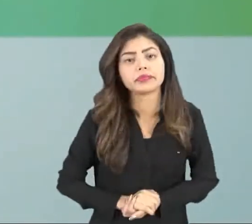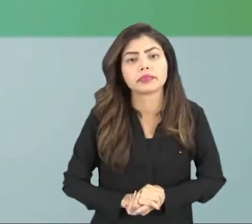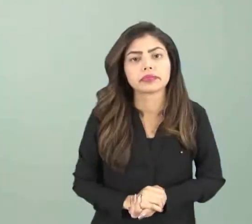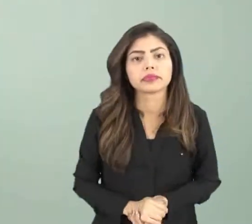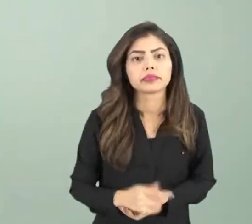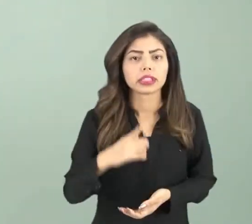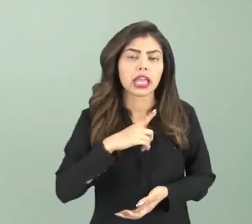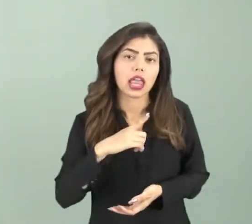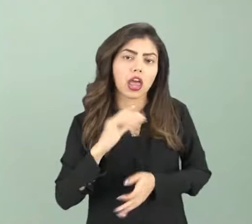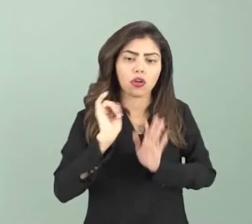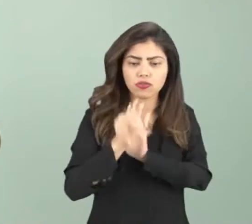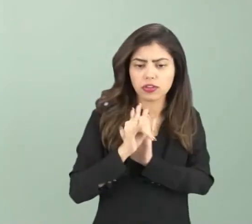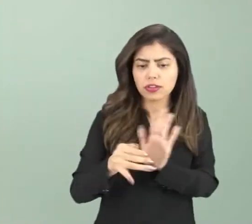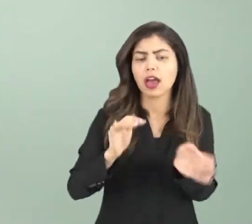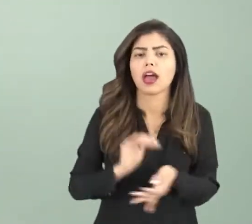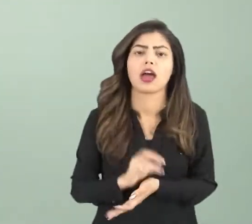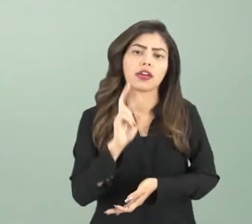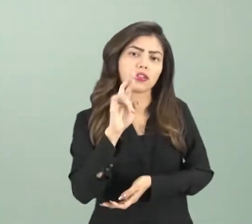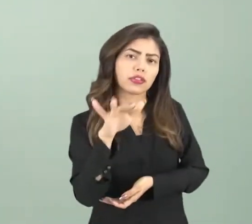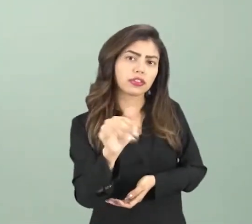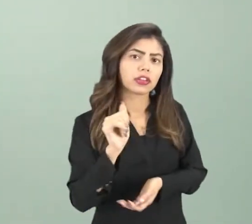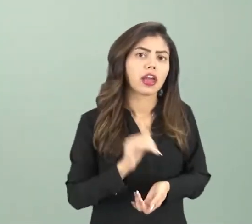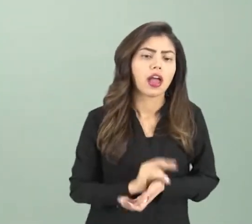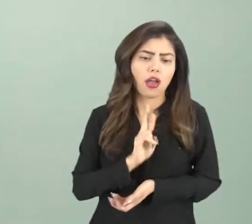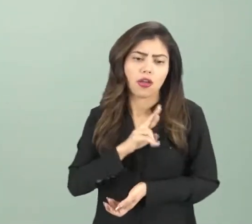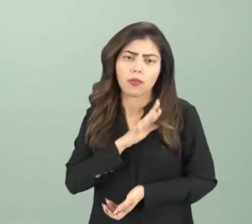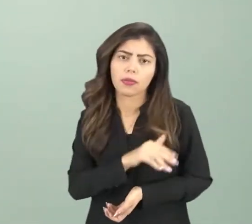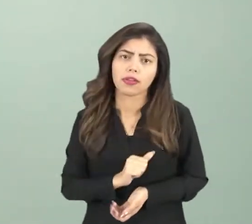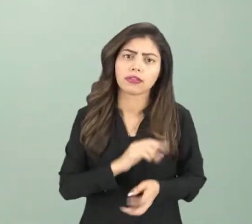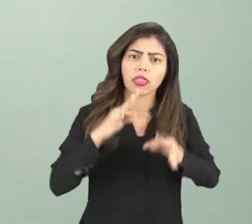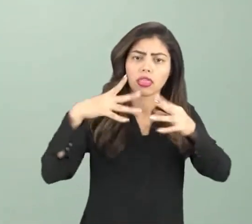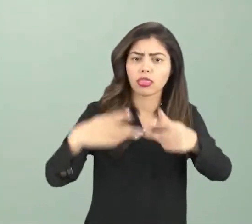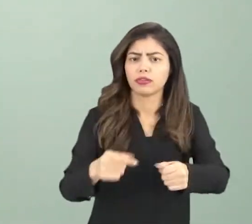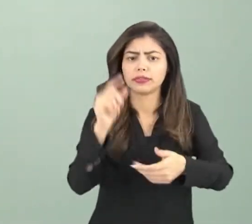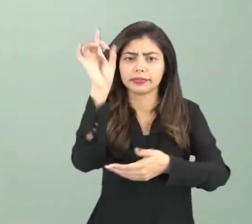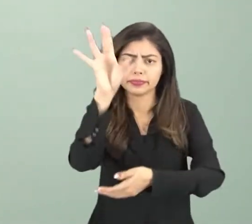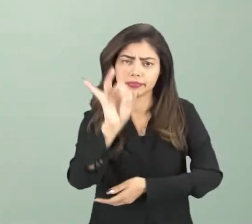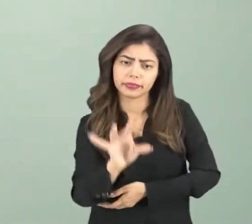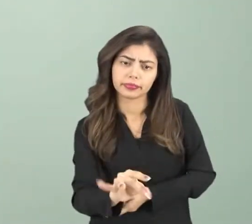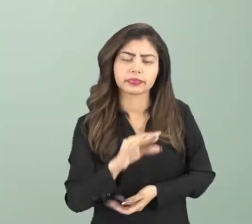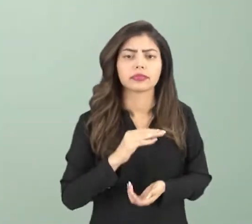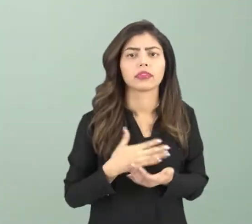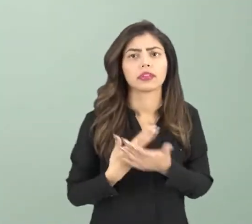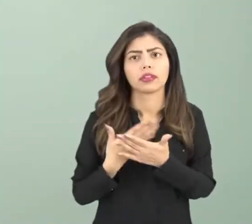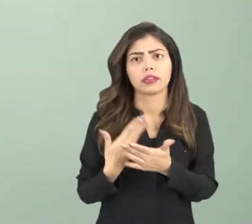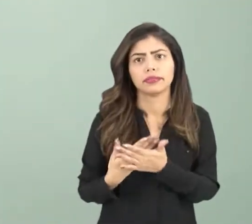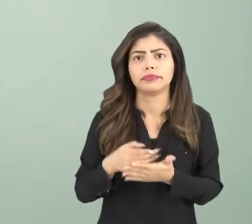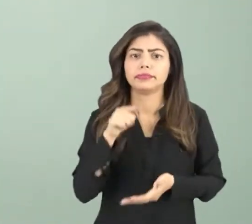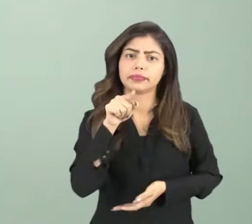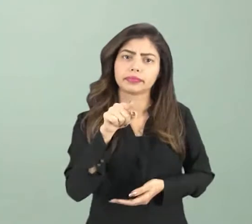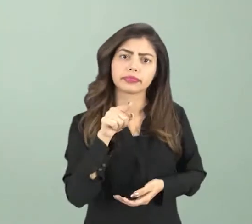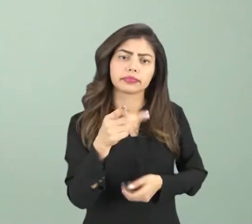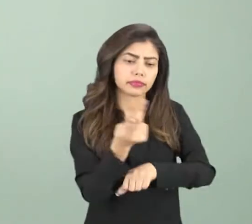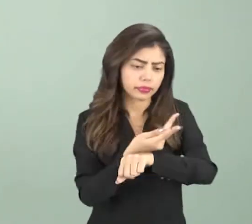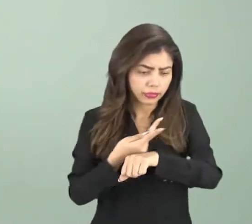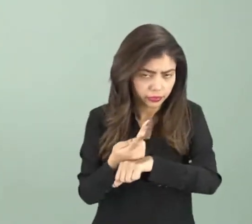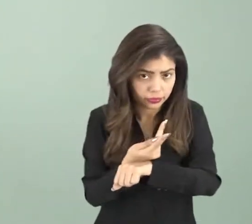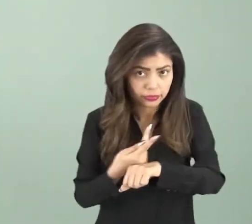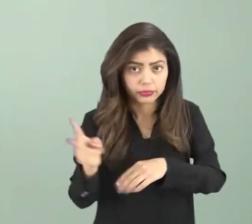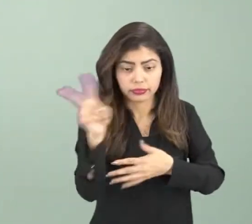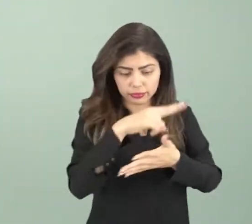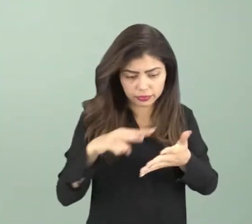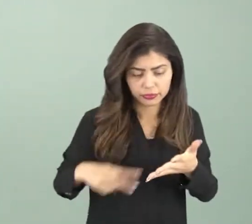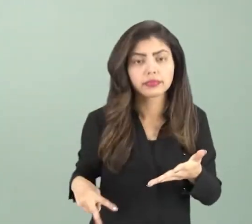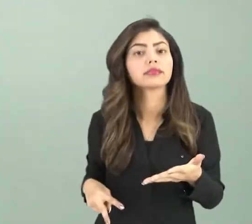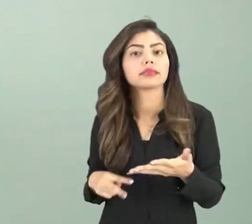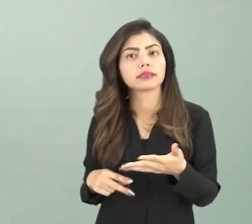era contista, ele era cronista, ele era romancista. Então, você está estudando aí, vai, procura Machado de Assis, vai ler